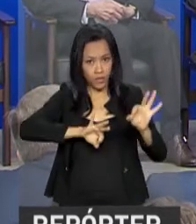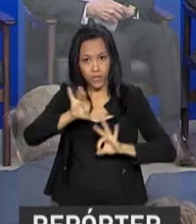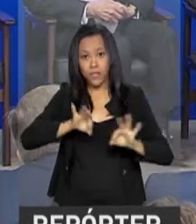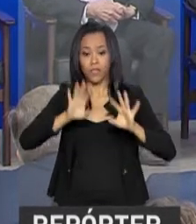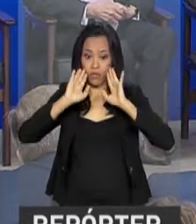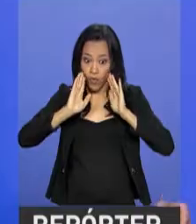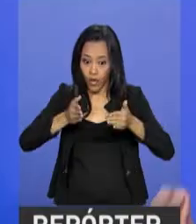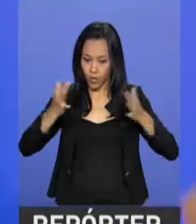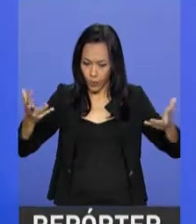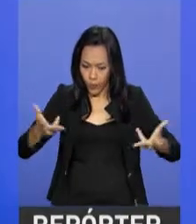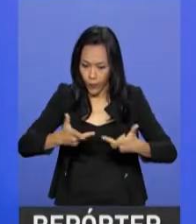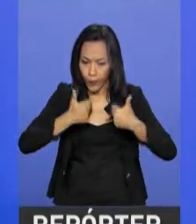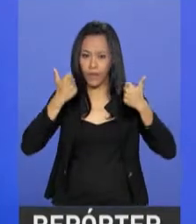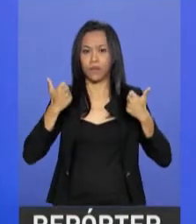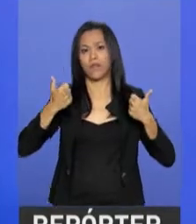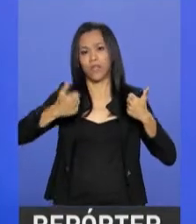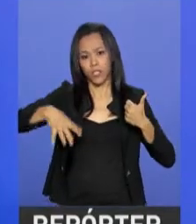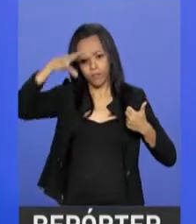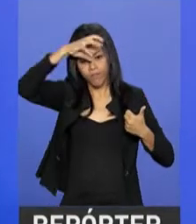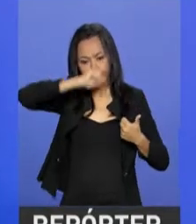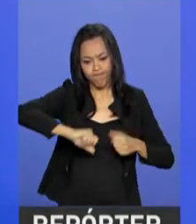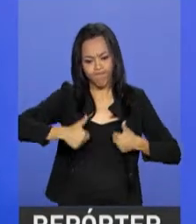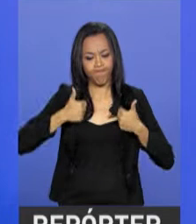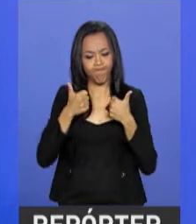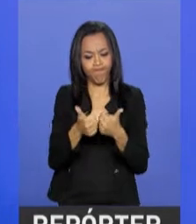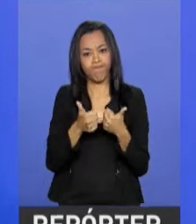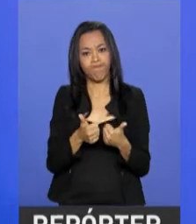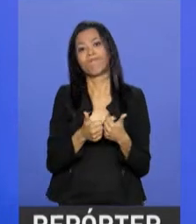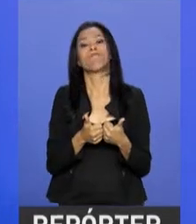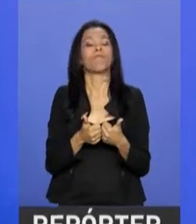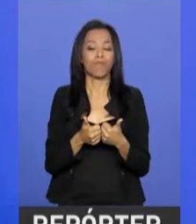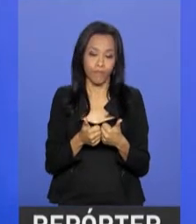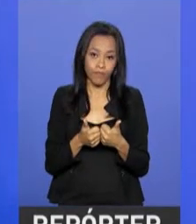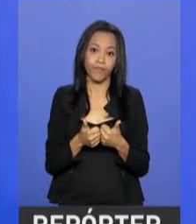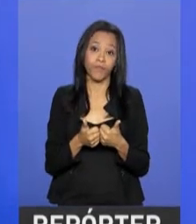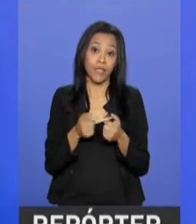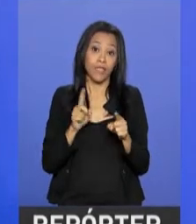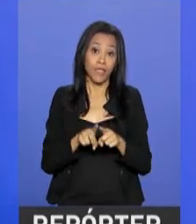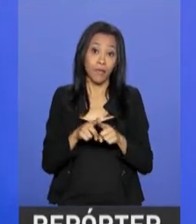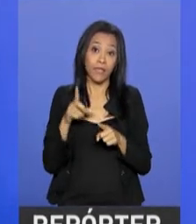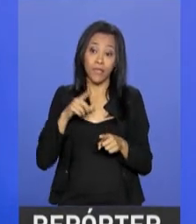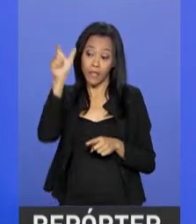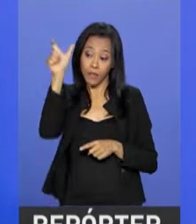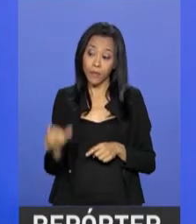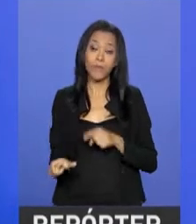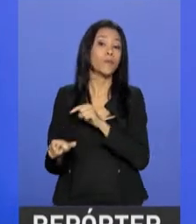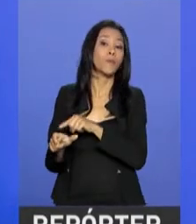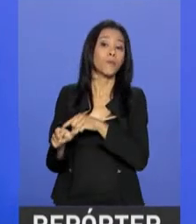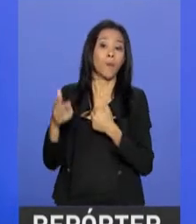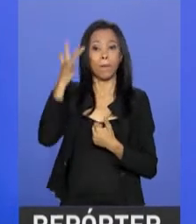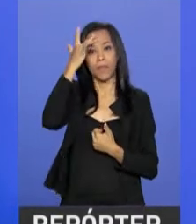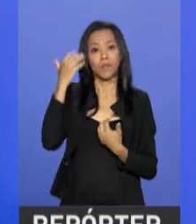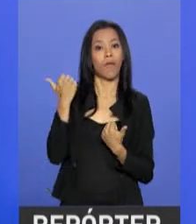eficiência e também agregando a figura do assistente de alfabetização que vai auxiliar